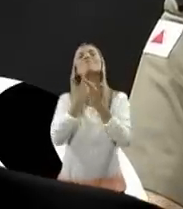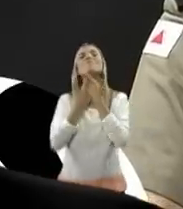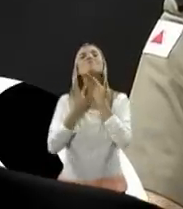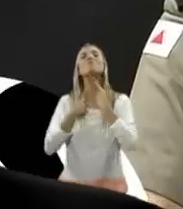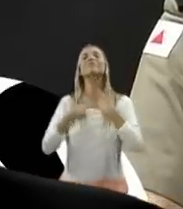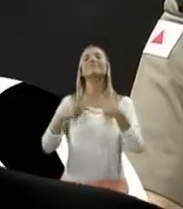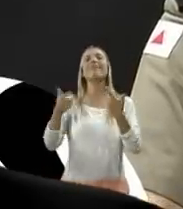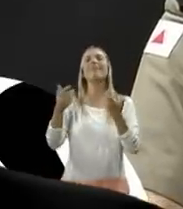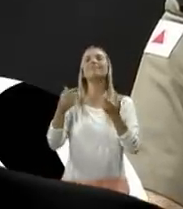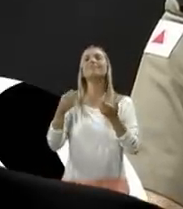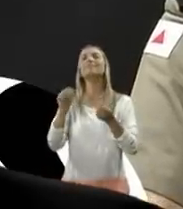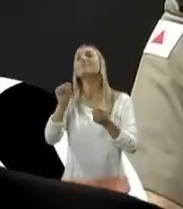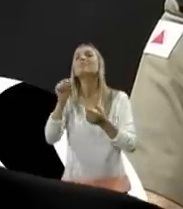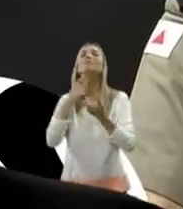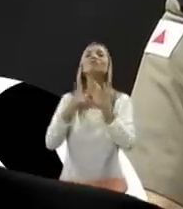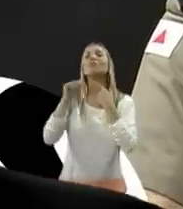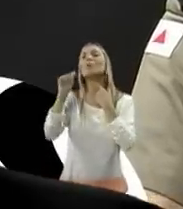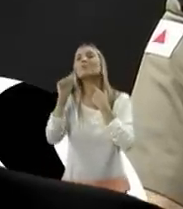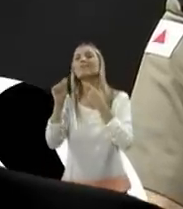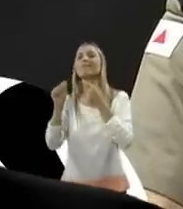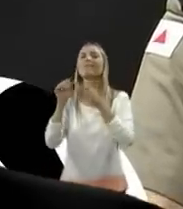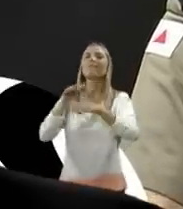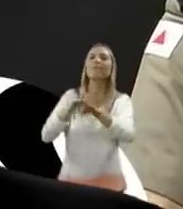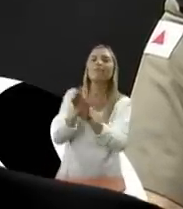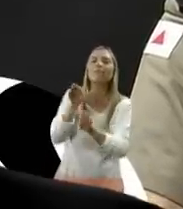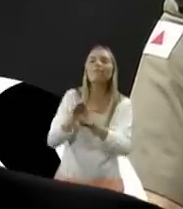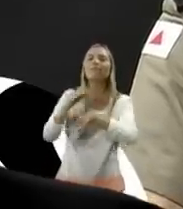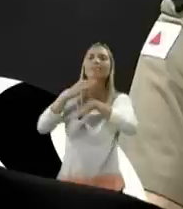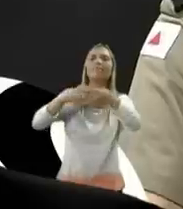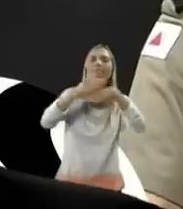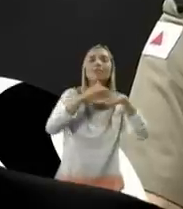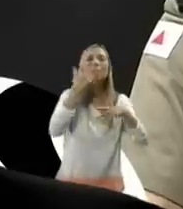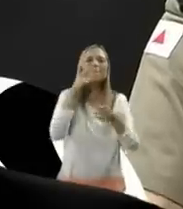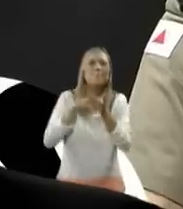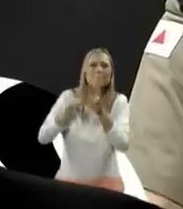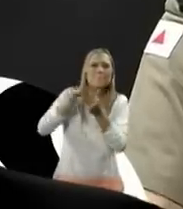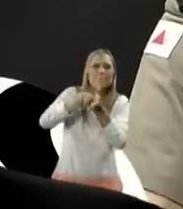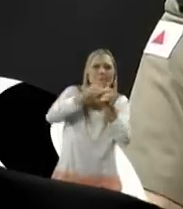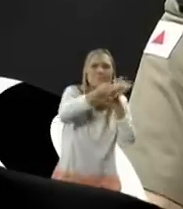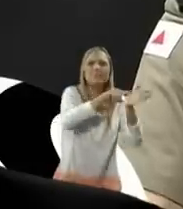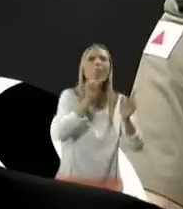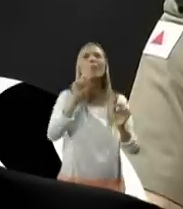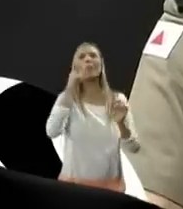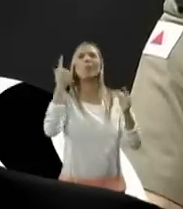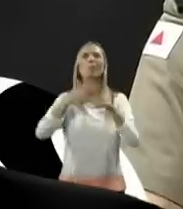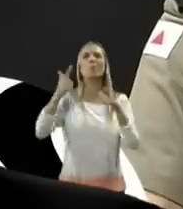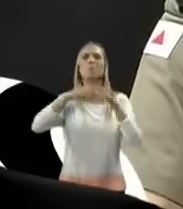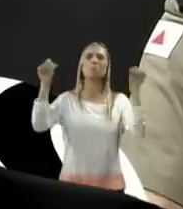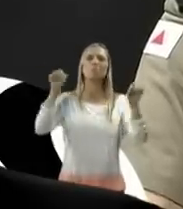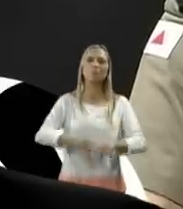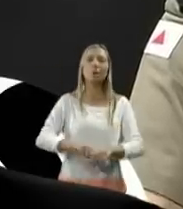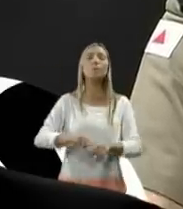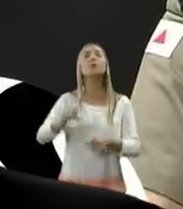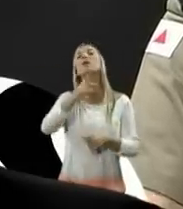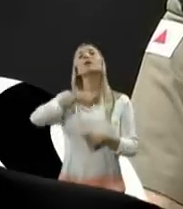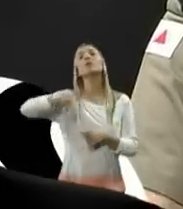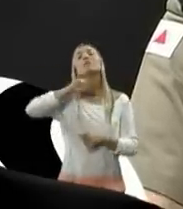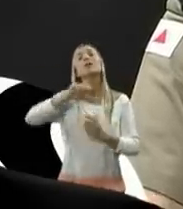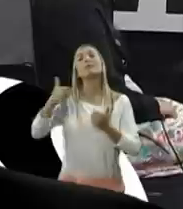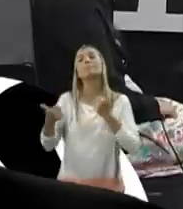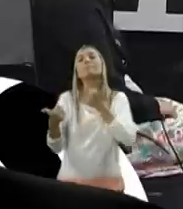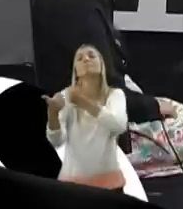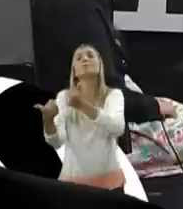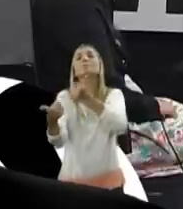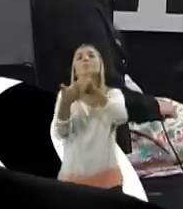caracterização do que realmente está acontecendo e afligindo a sociedade. Isso tudo através de mecanismos que nos aproximam da